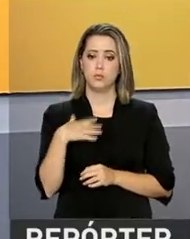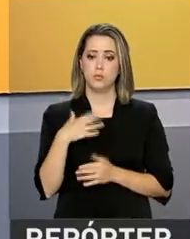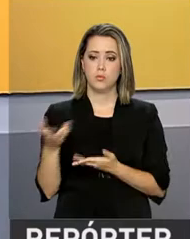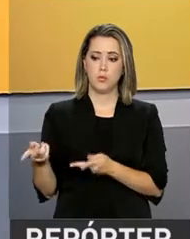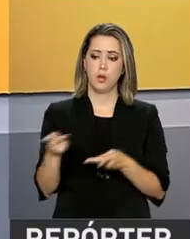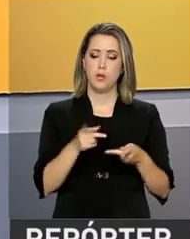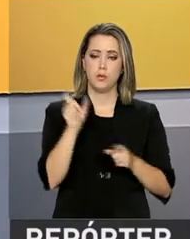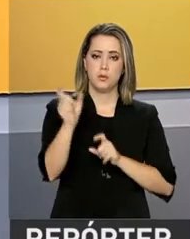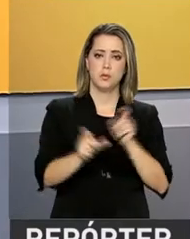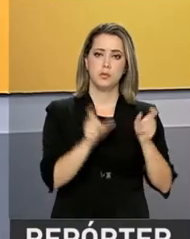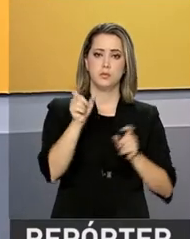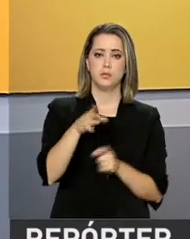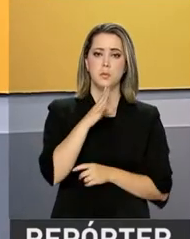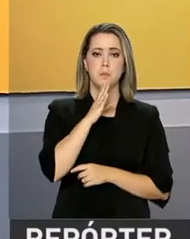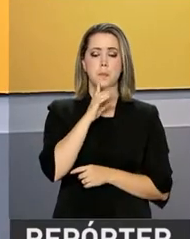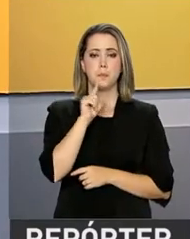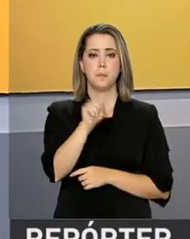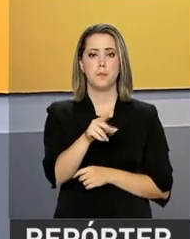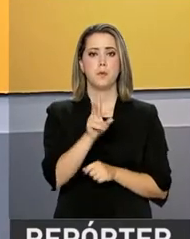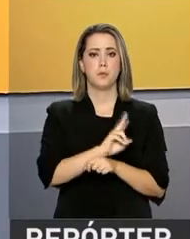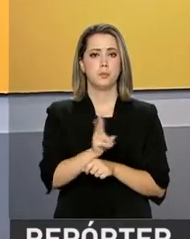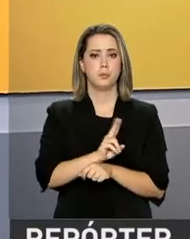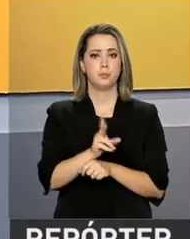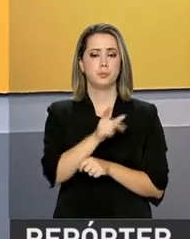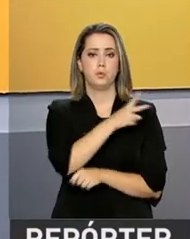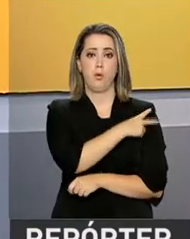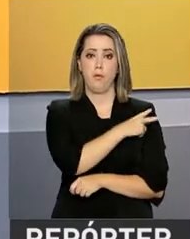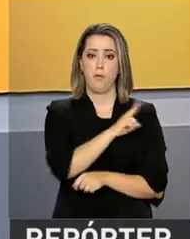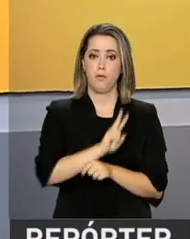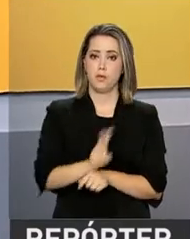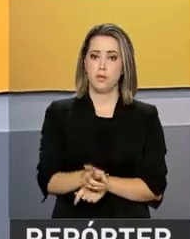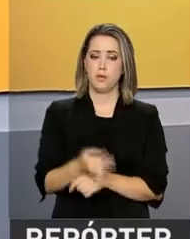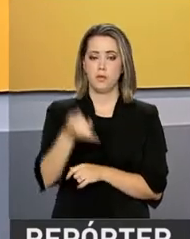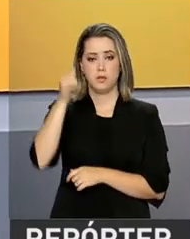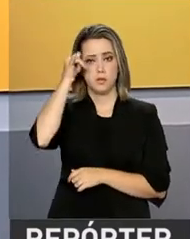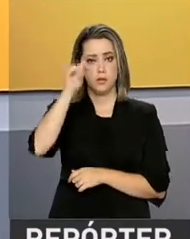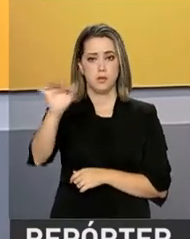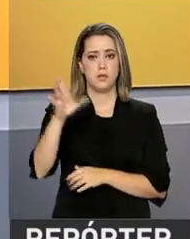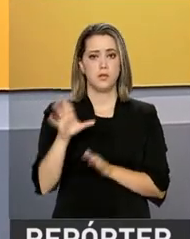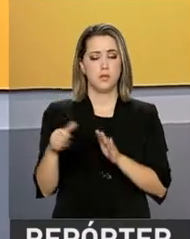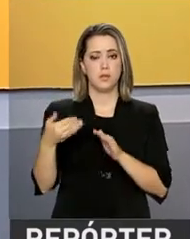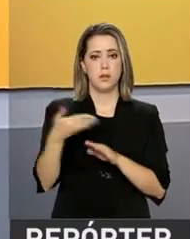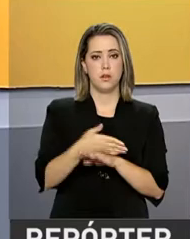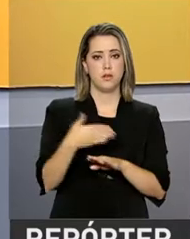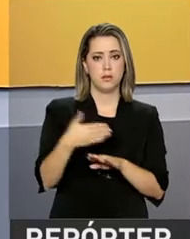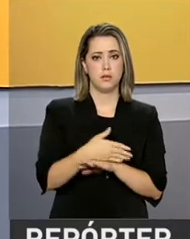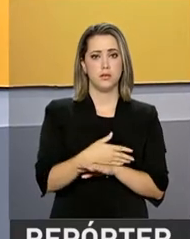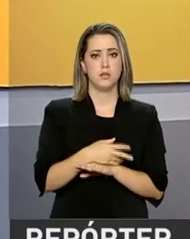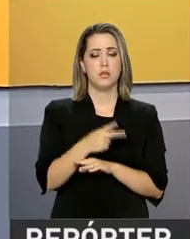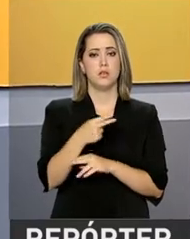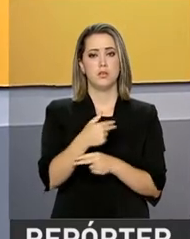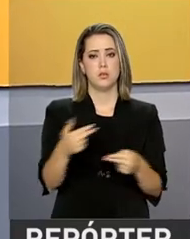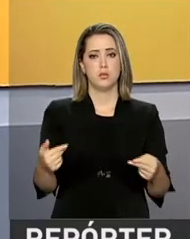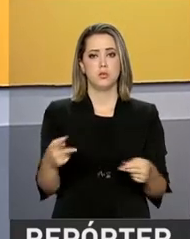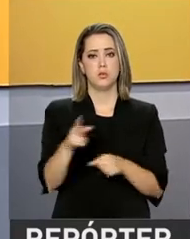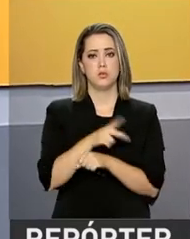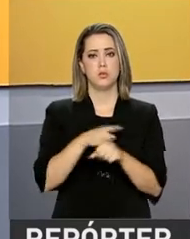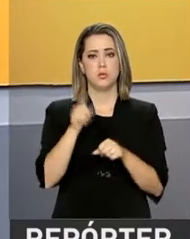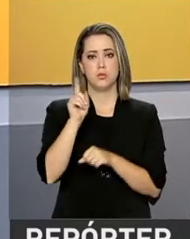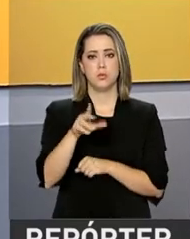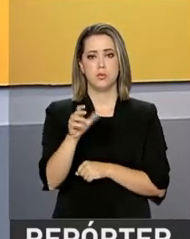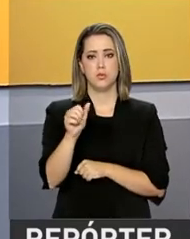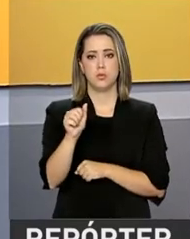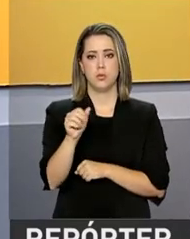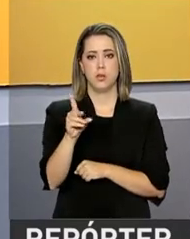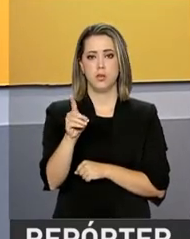convidando o público para conhecer o trabalho dos fiscais que impedem a entrada irregular de produtos no país essa é a